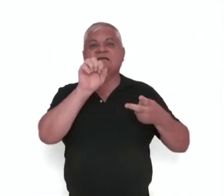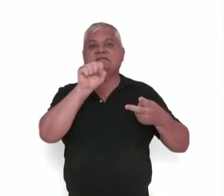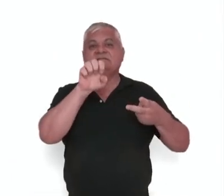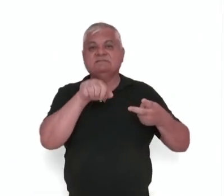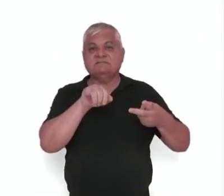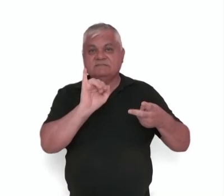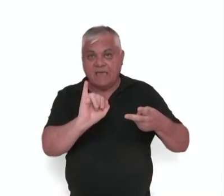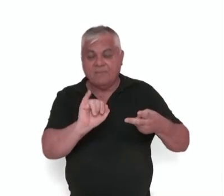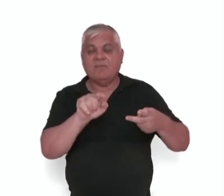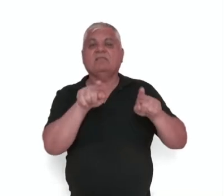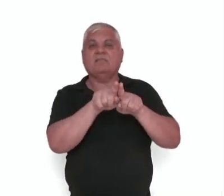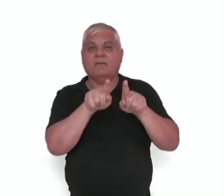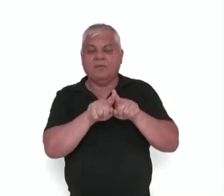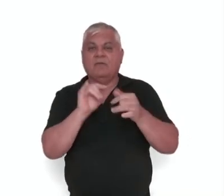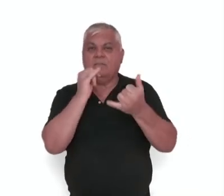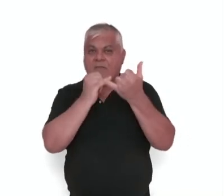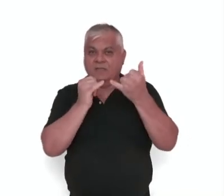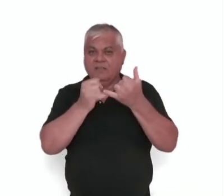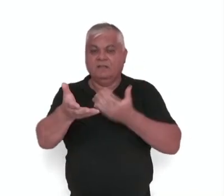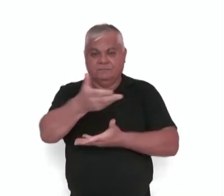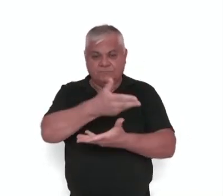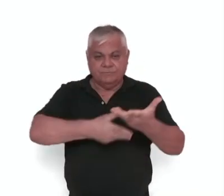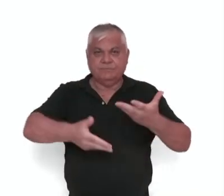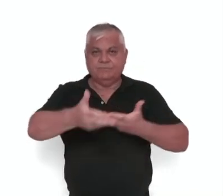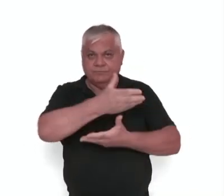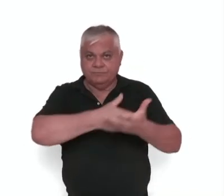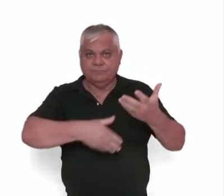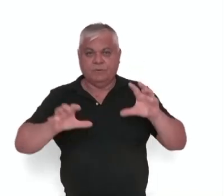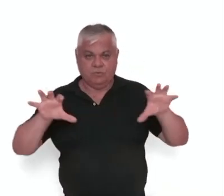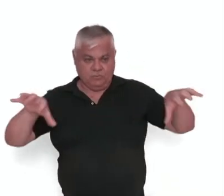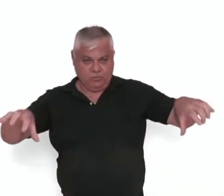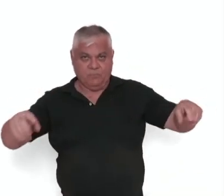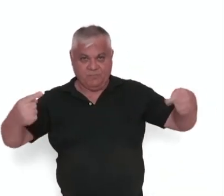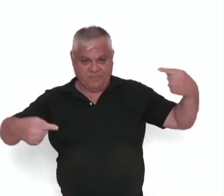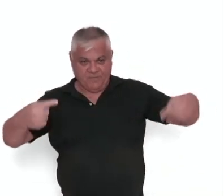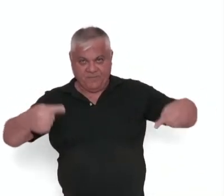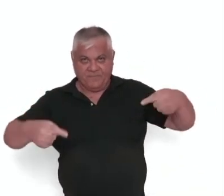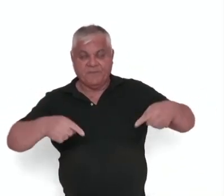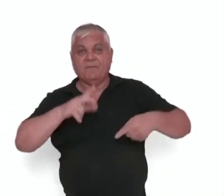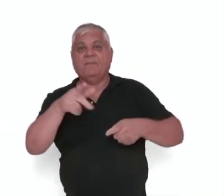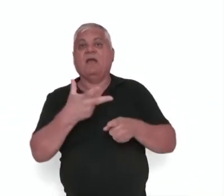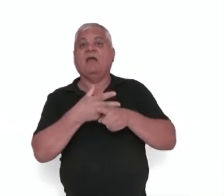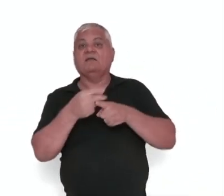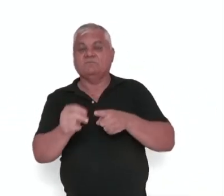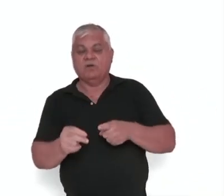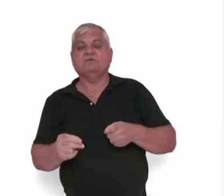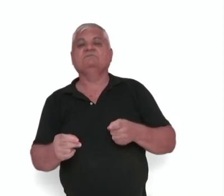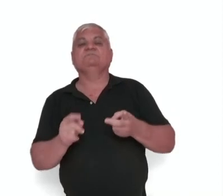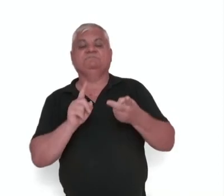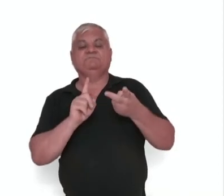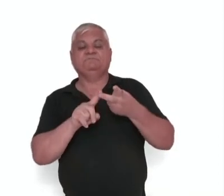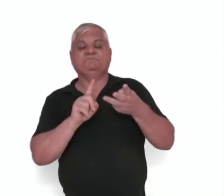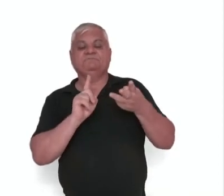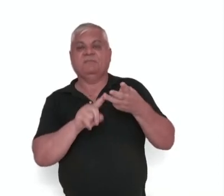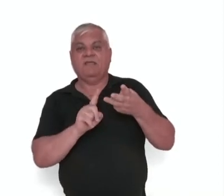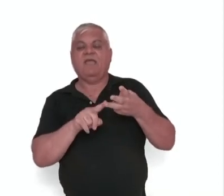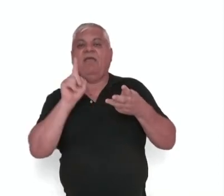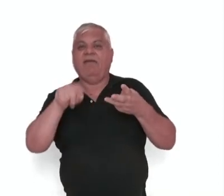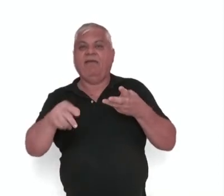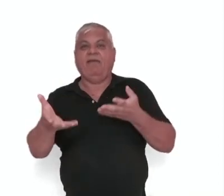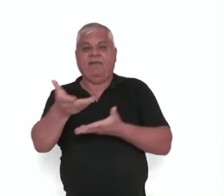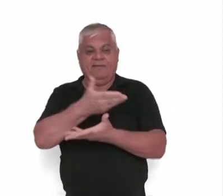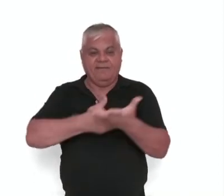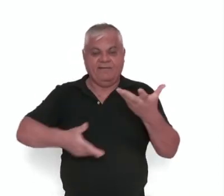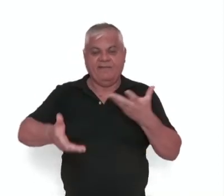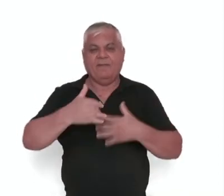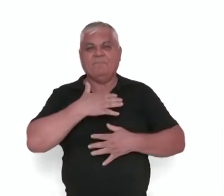que são um grupo que continua jogando contra o outro, mas a importância do resultado é diminuída. O jogo se torna envolvente e